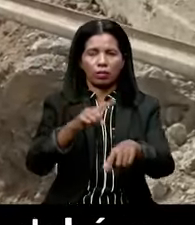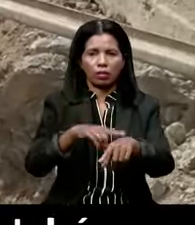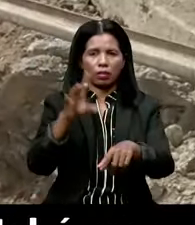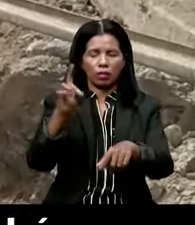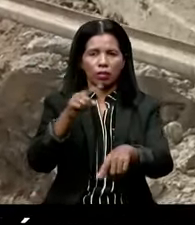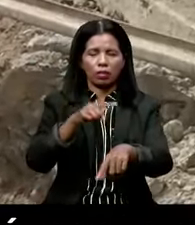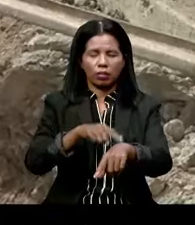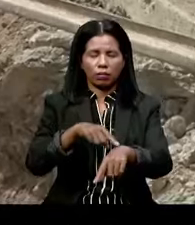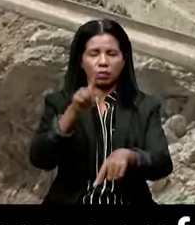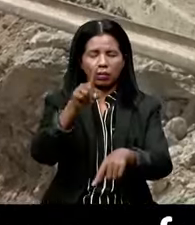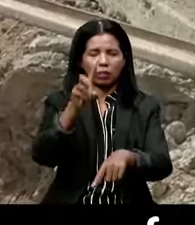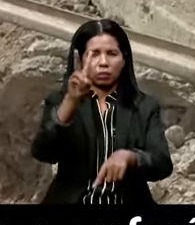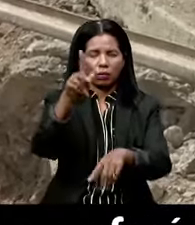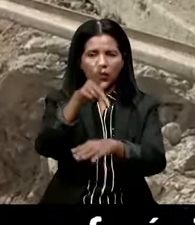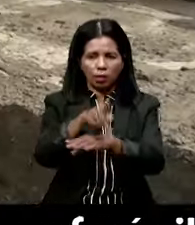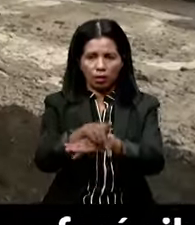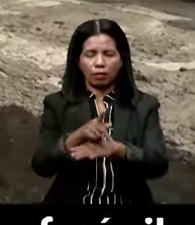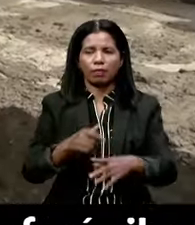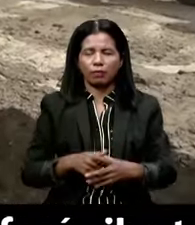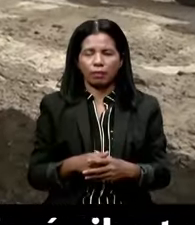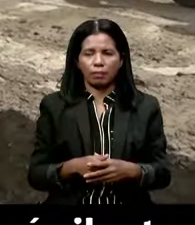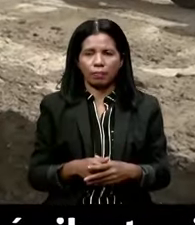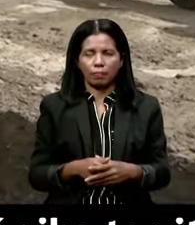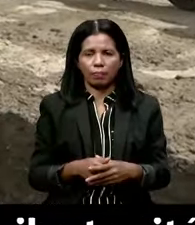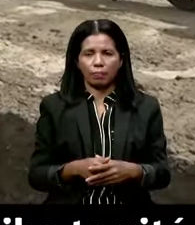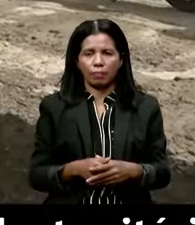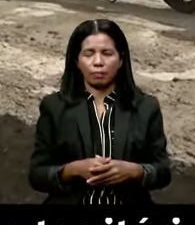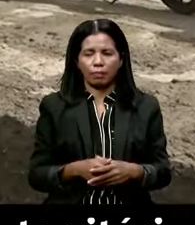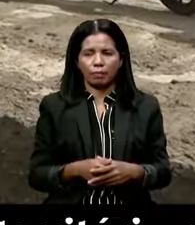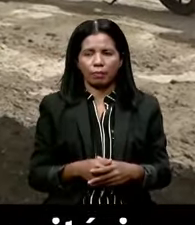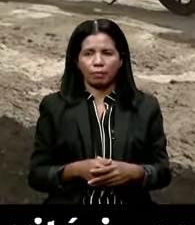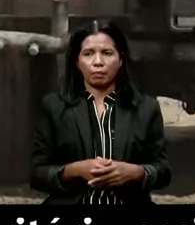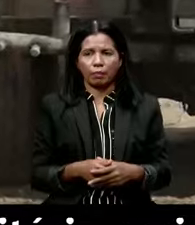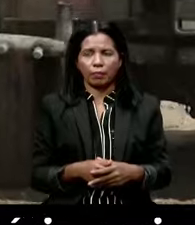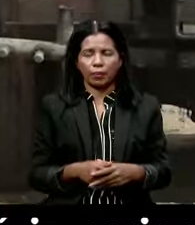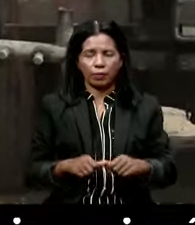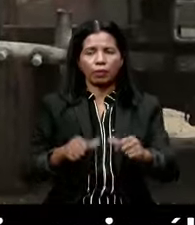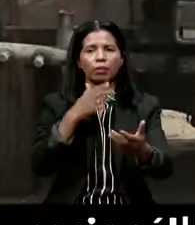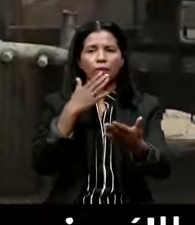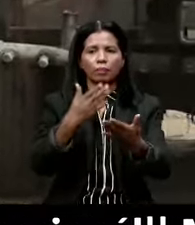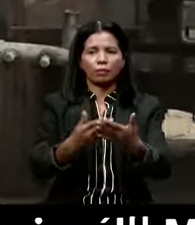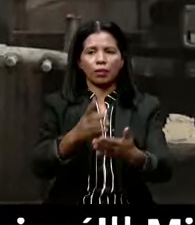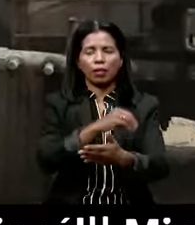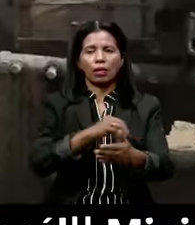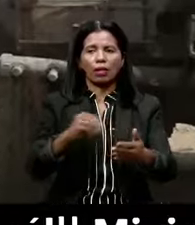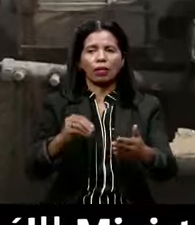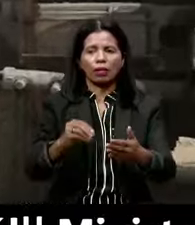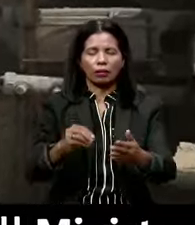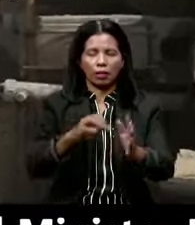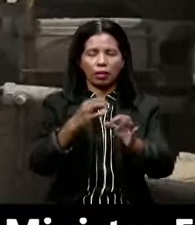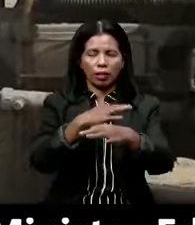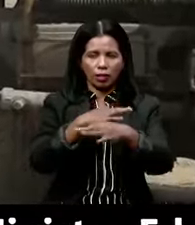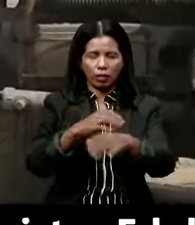tu kuria tu kruva kal a dar san tel BTL, a Ministério da Mutuela, pode ter lá o dia aquela. Menezes técnico operacional no manutenção